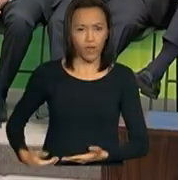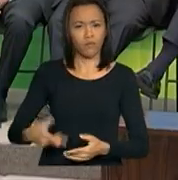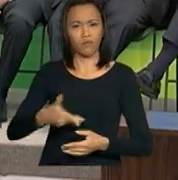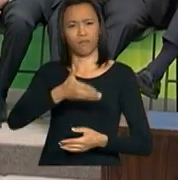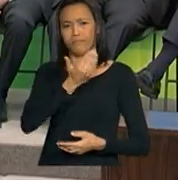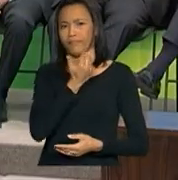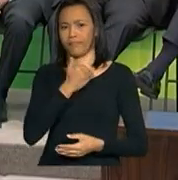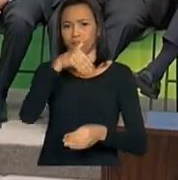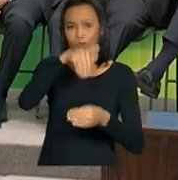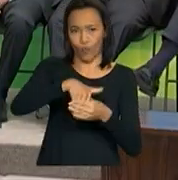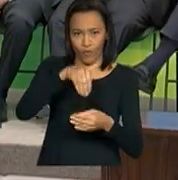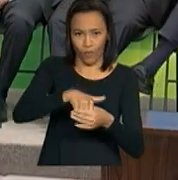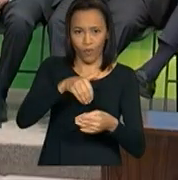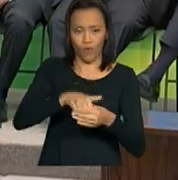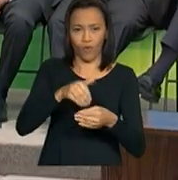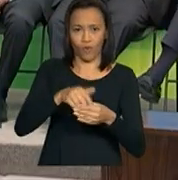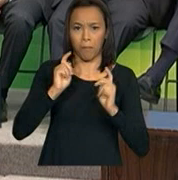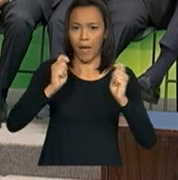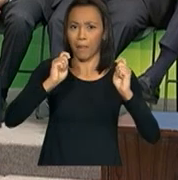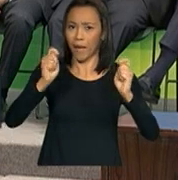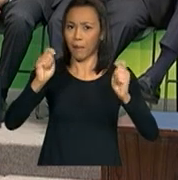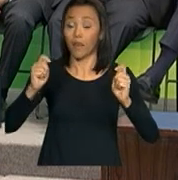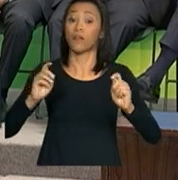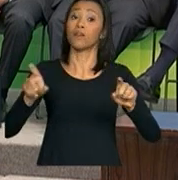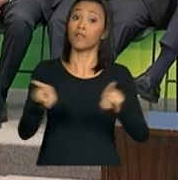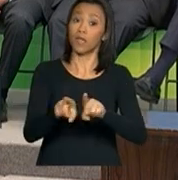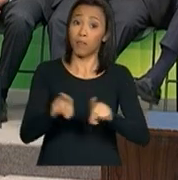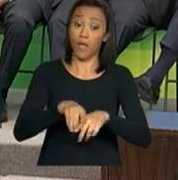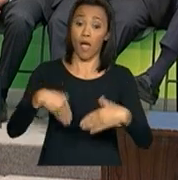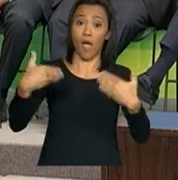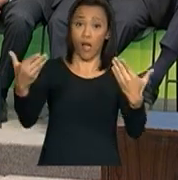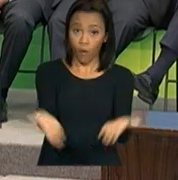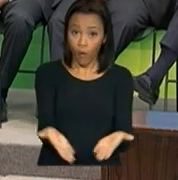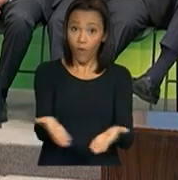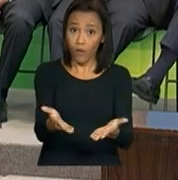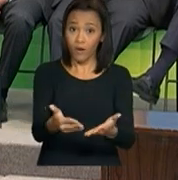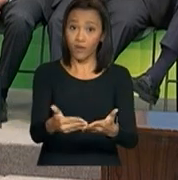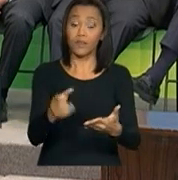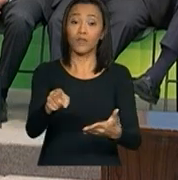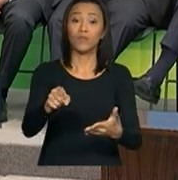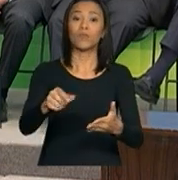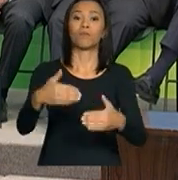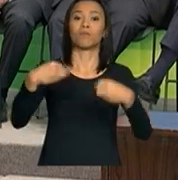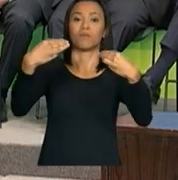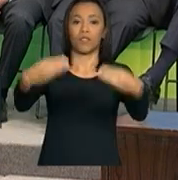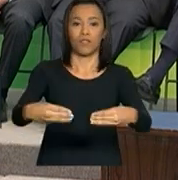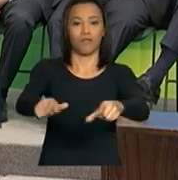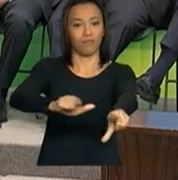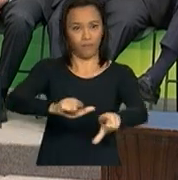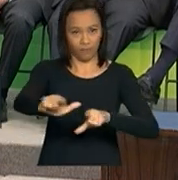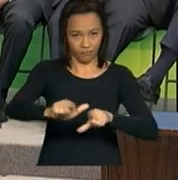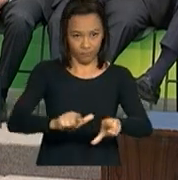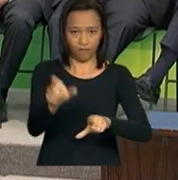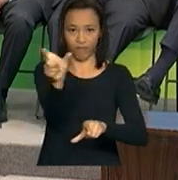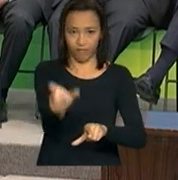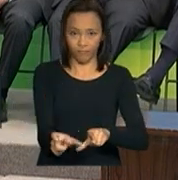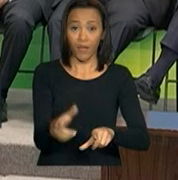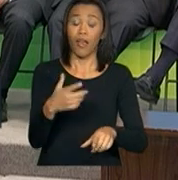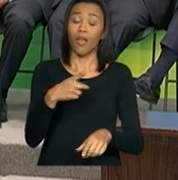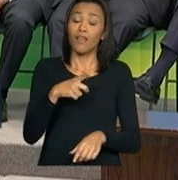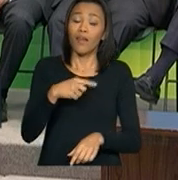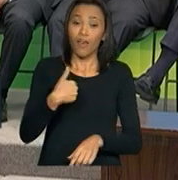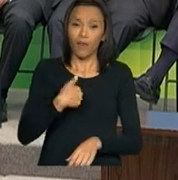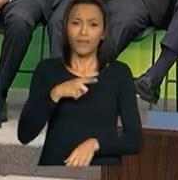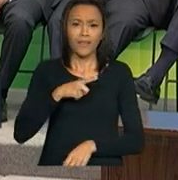eleitoral quanto sobretudo agora à frente do Ministério do Trabalho o eu tenho